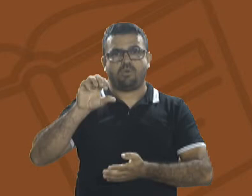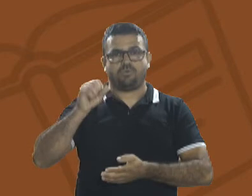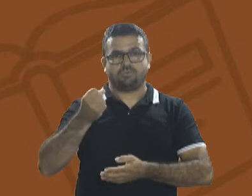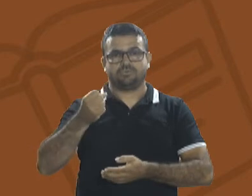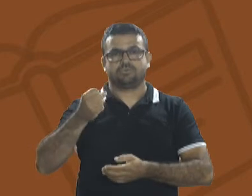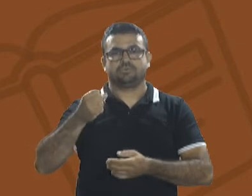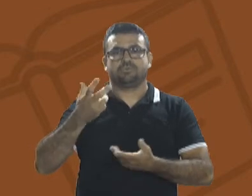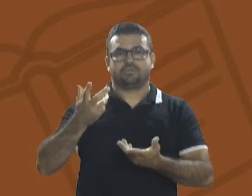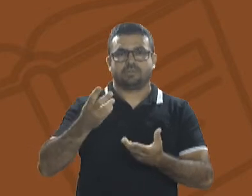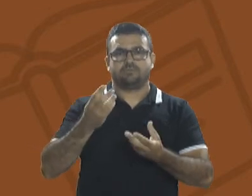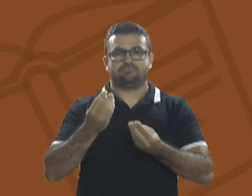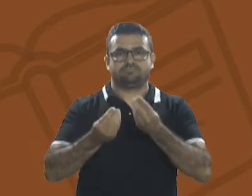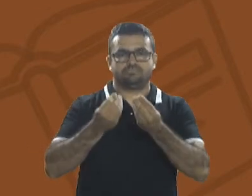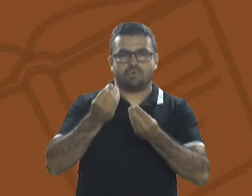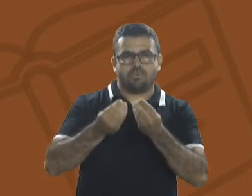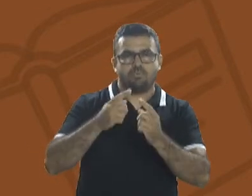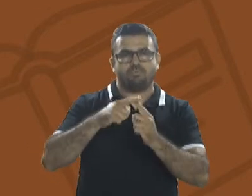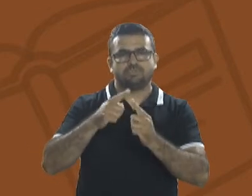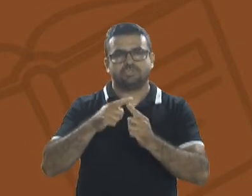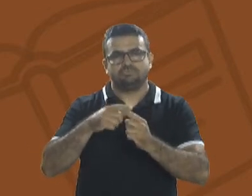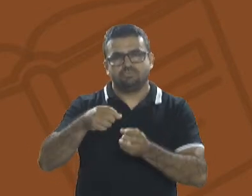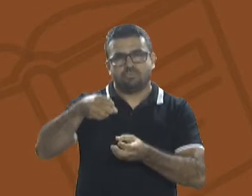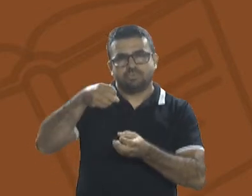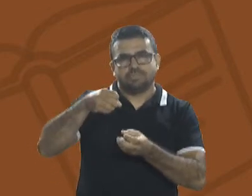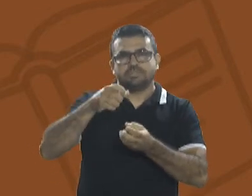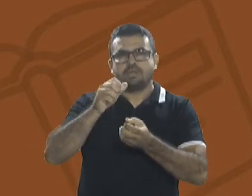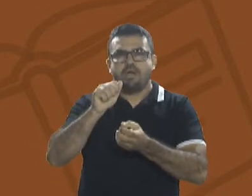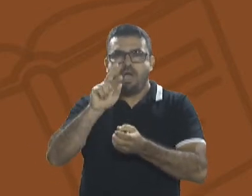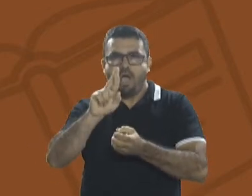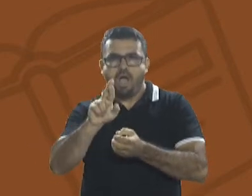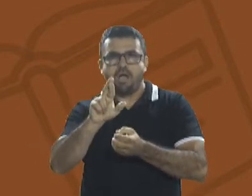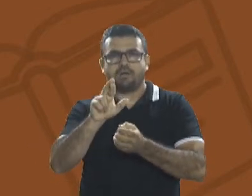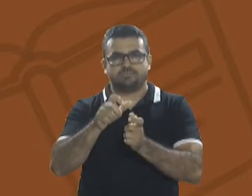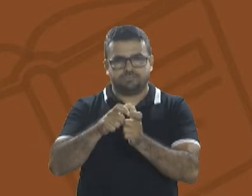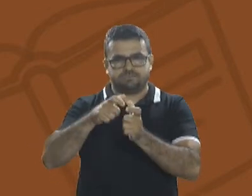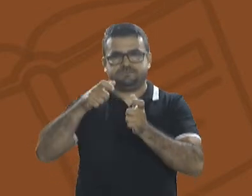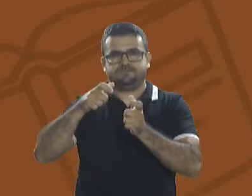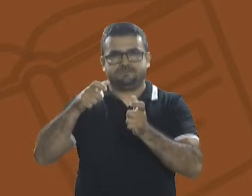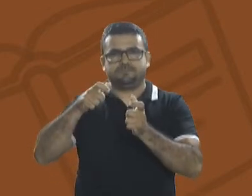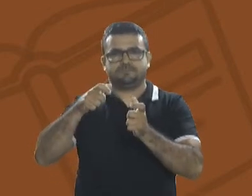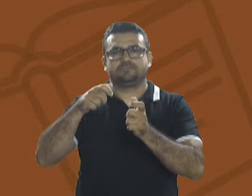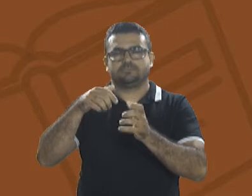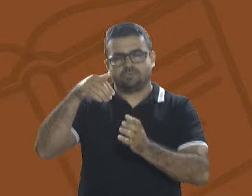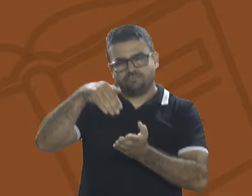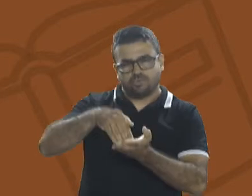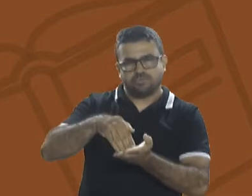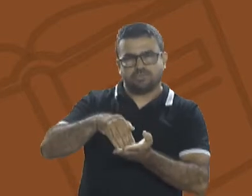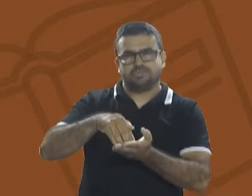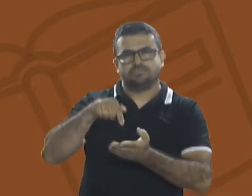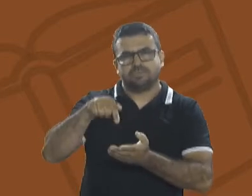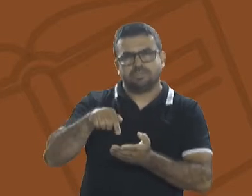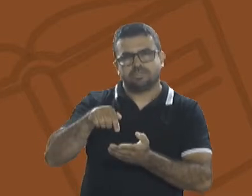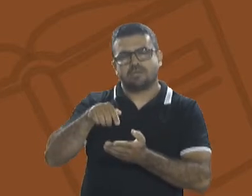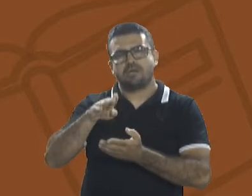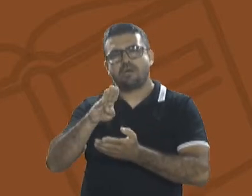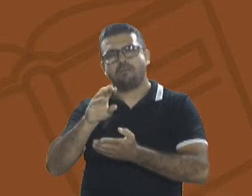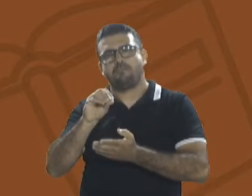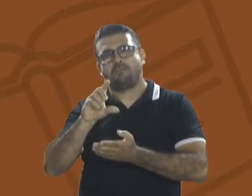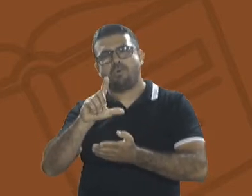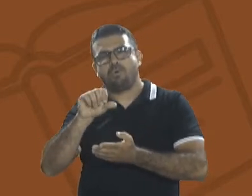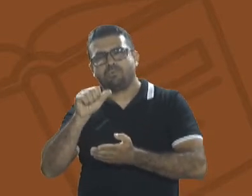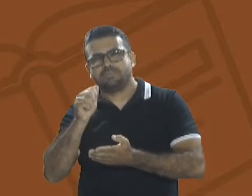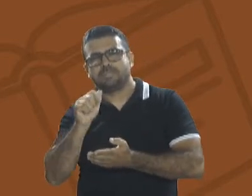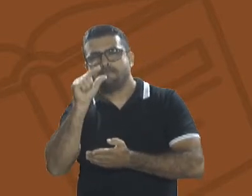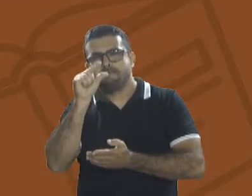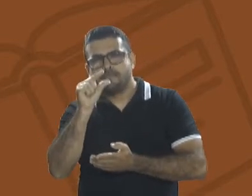bolsinhas cheias de ar, tá? Que fica no finalzinho, né, ali dos bronquíolos. E essas bolsinhas, elas são bem pequenininhas,